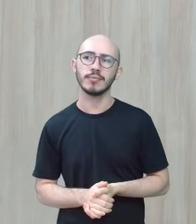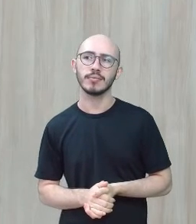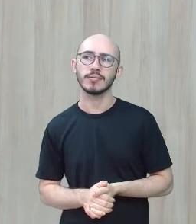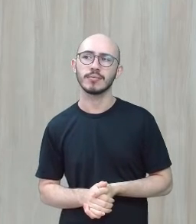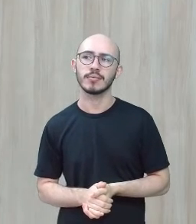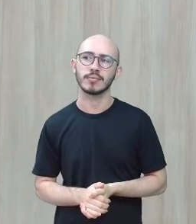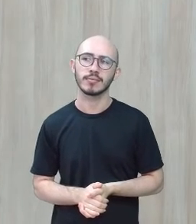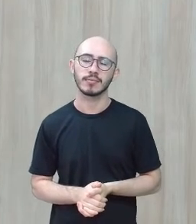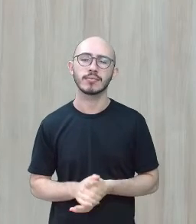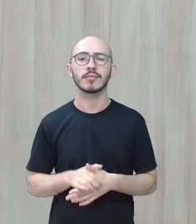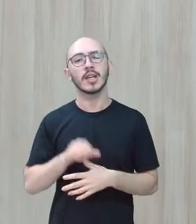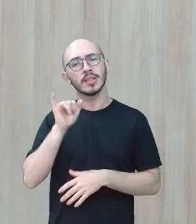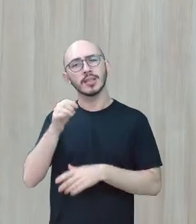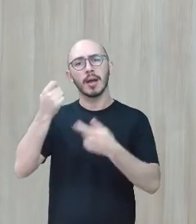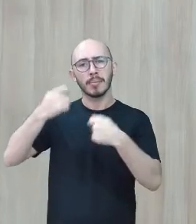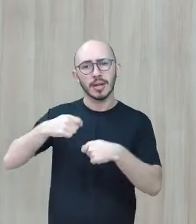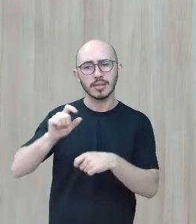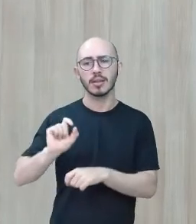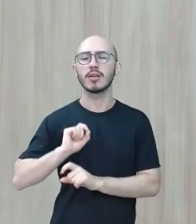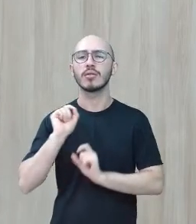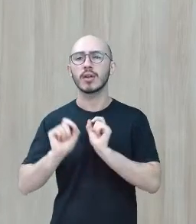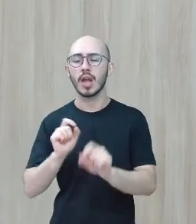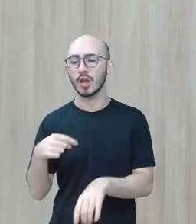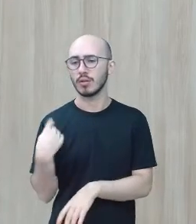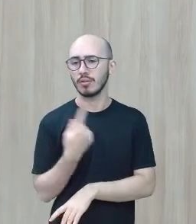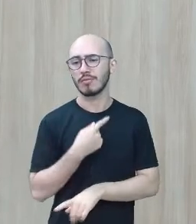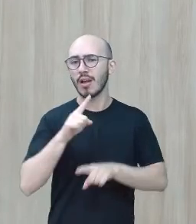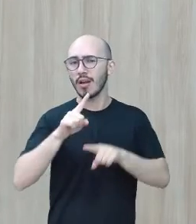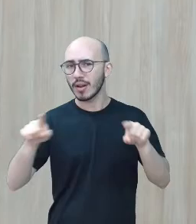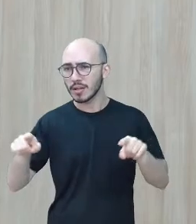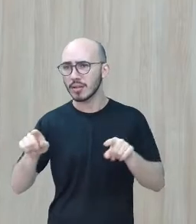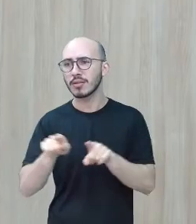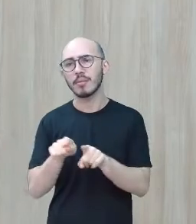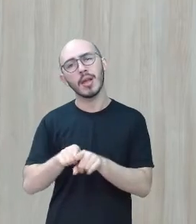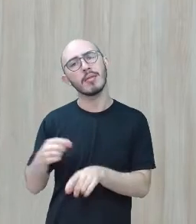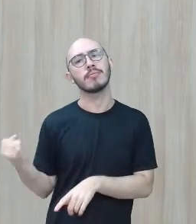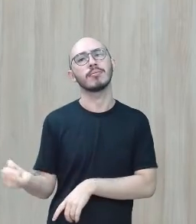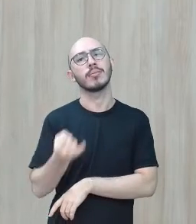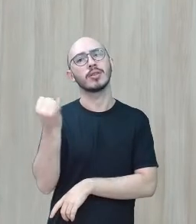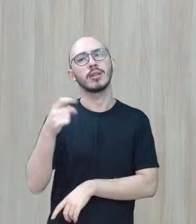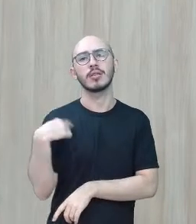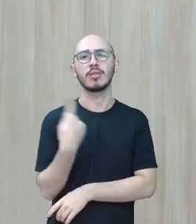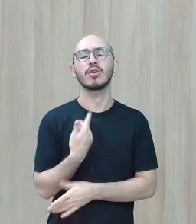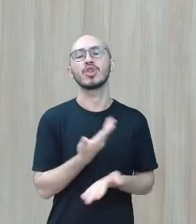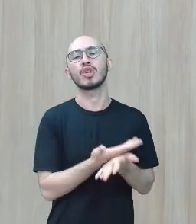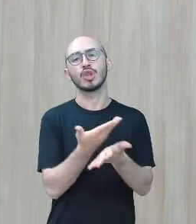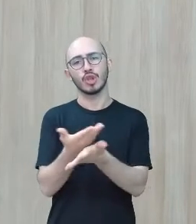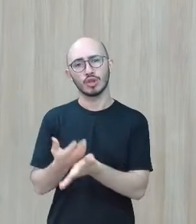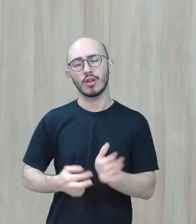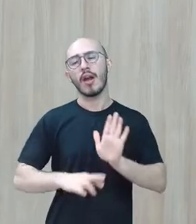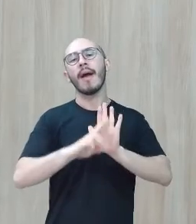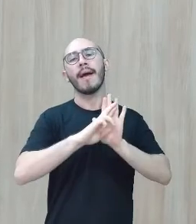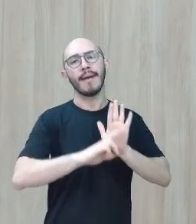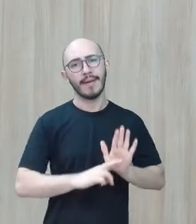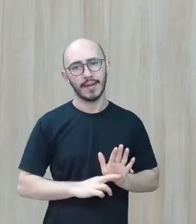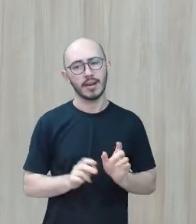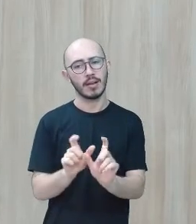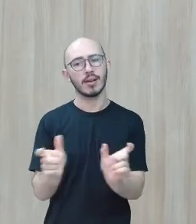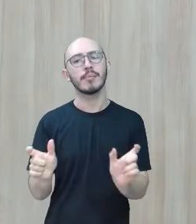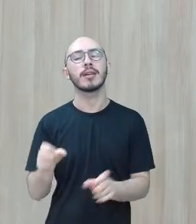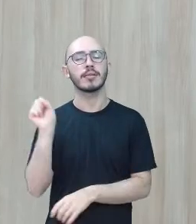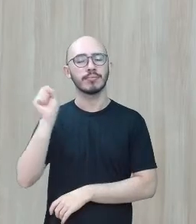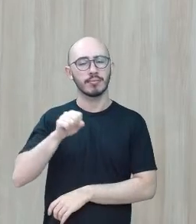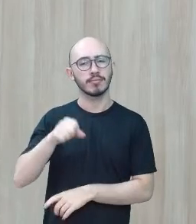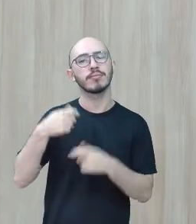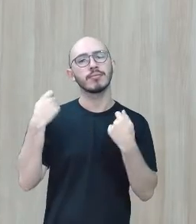que seja essencial que a gente abarque todas as variantes, é também importante que a gente estude as regras. Porque uma língua que não tem um